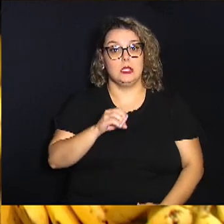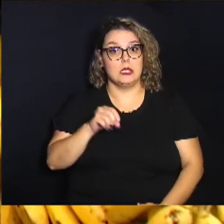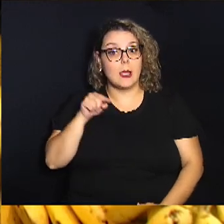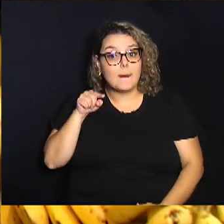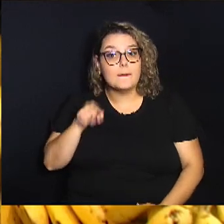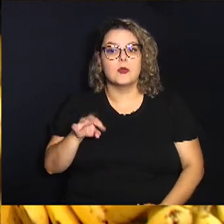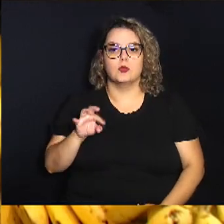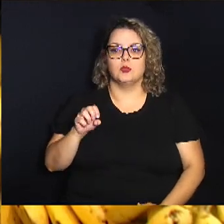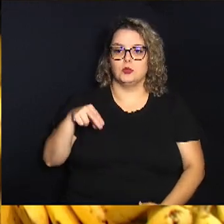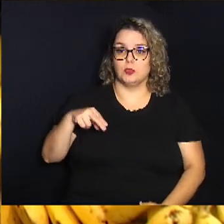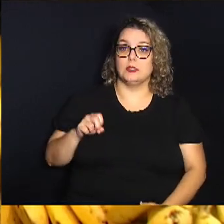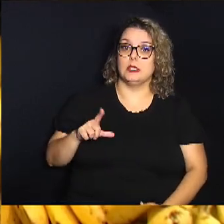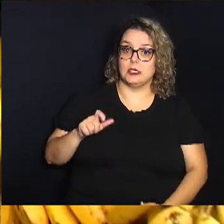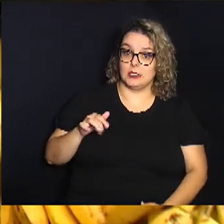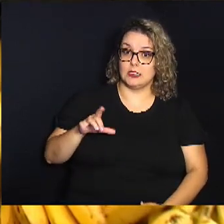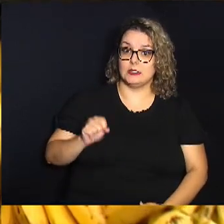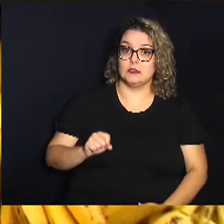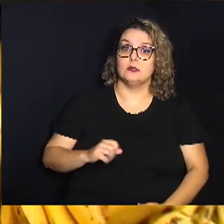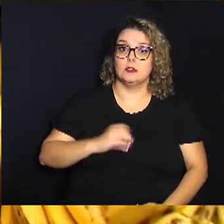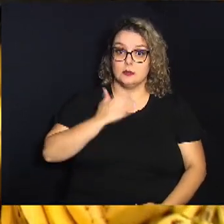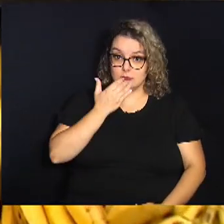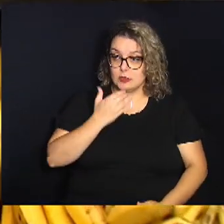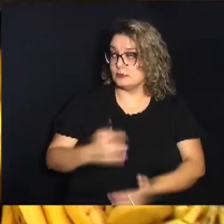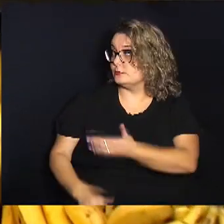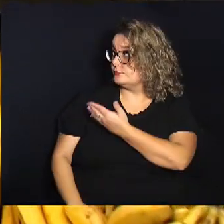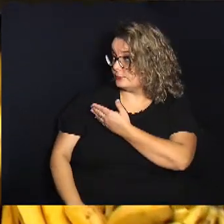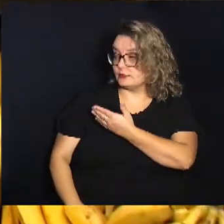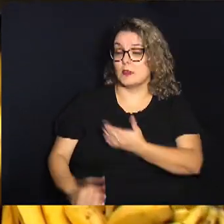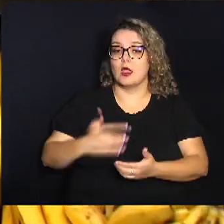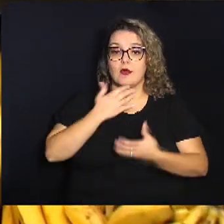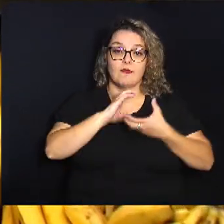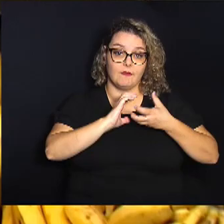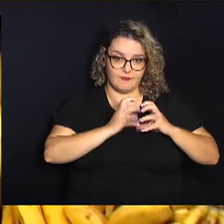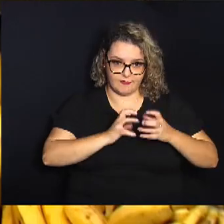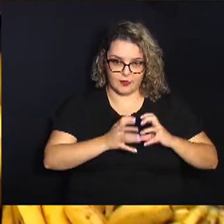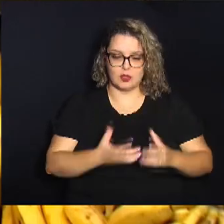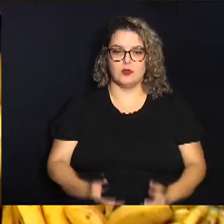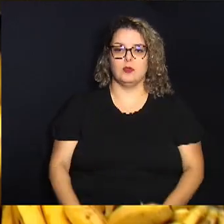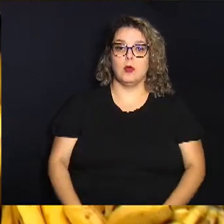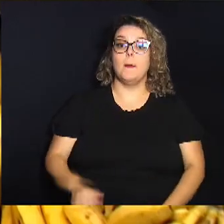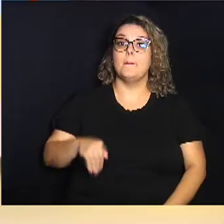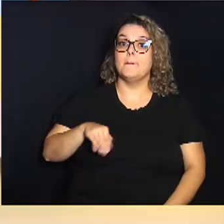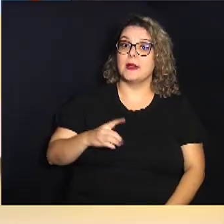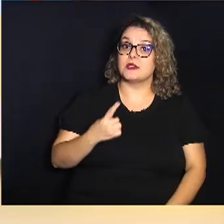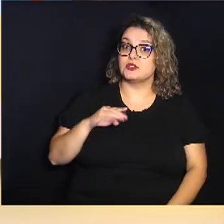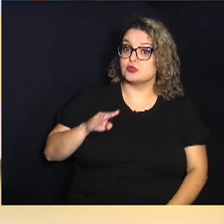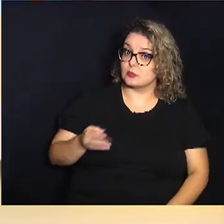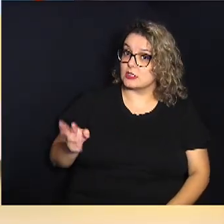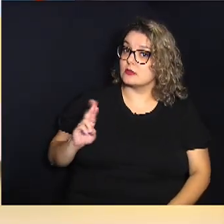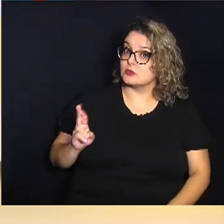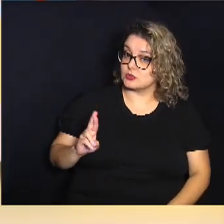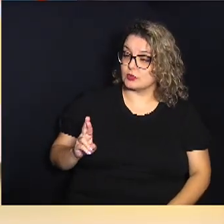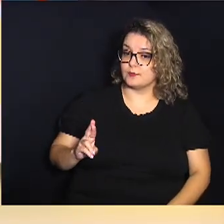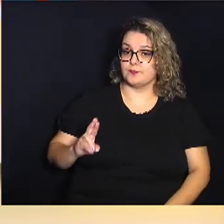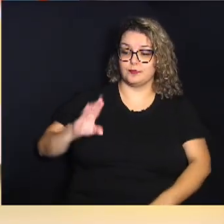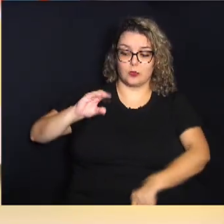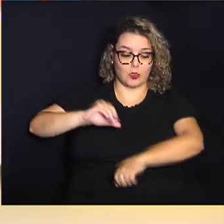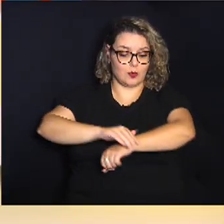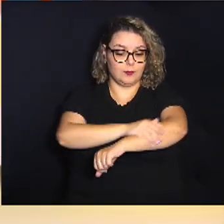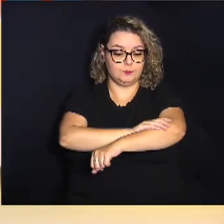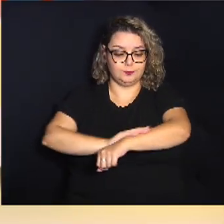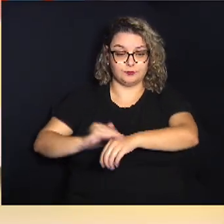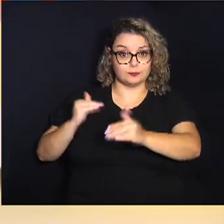toneladas da fruta por ano, um rendimento de mais de um bilhão de reais. Os protetores solares